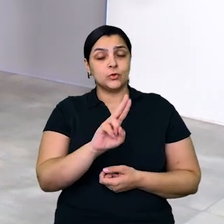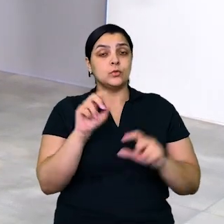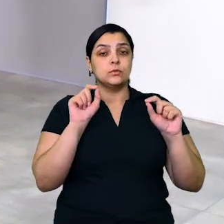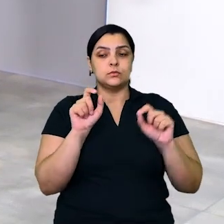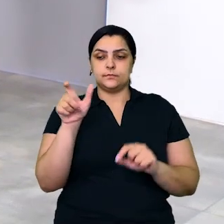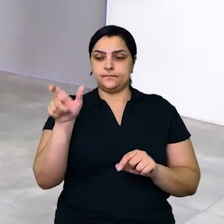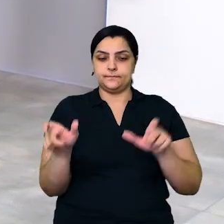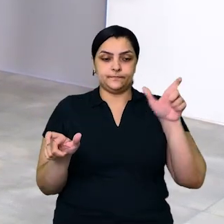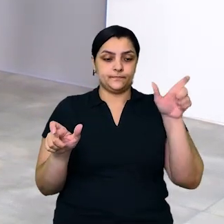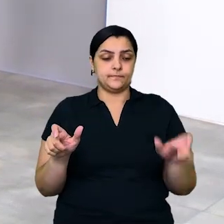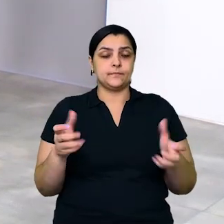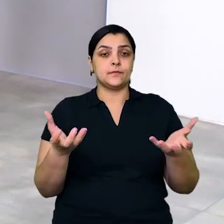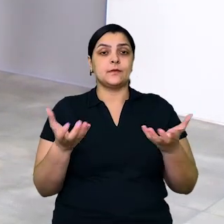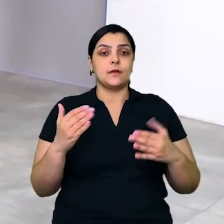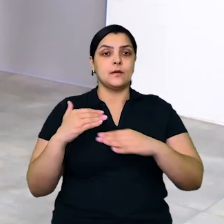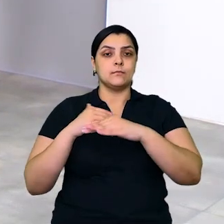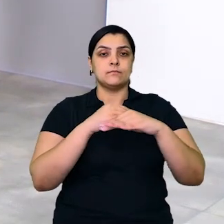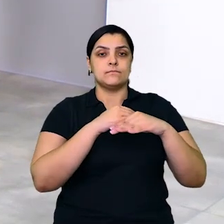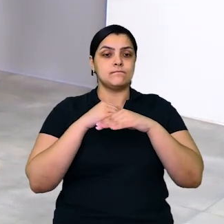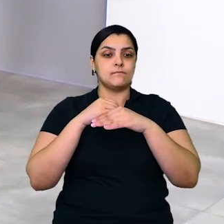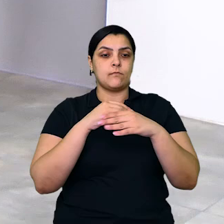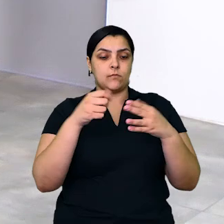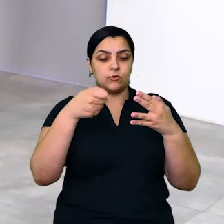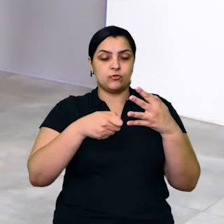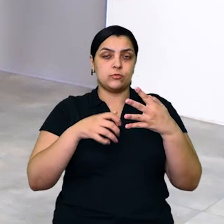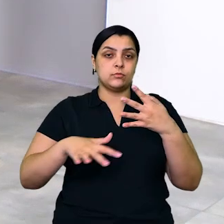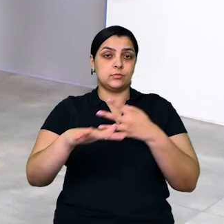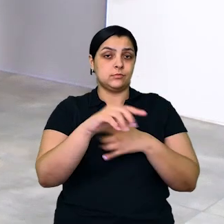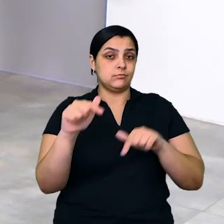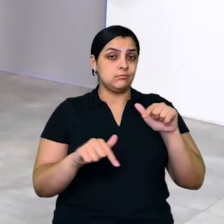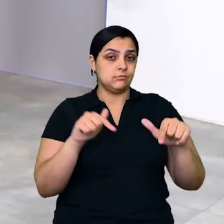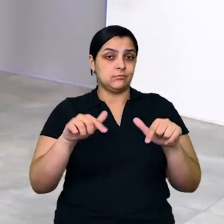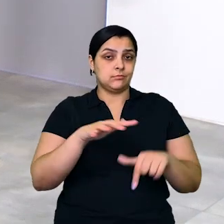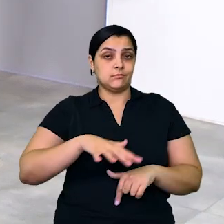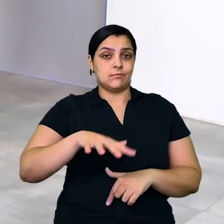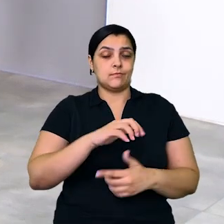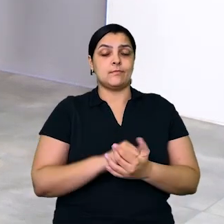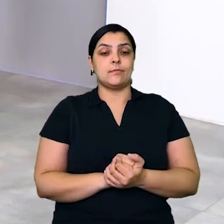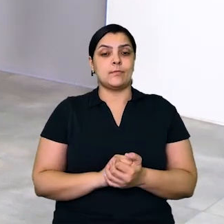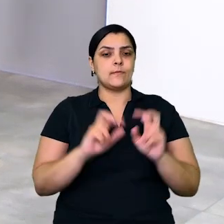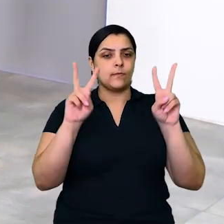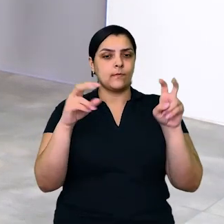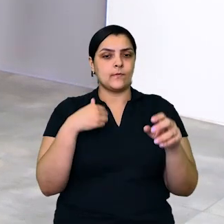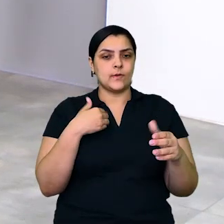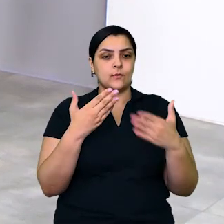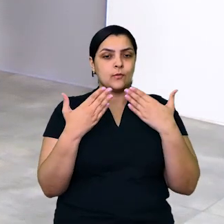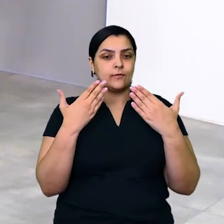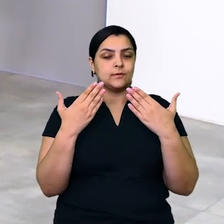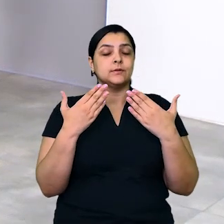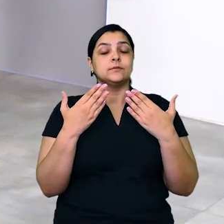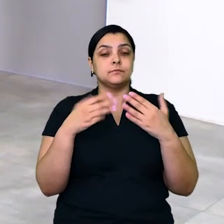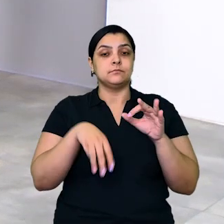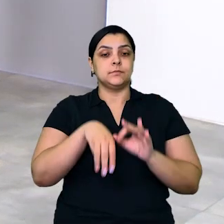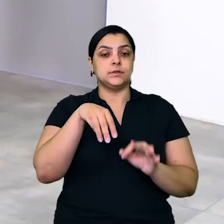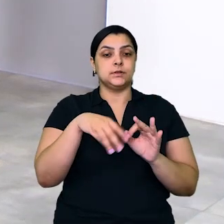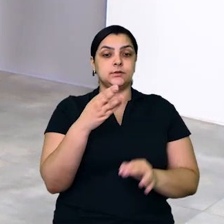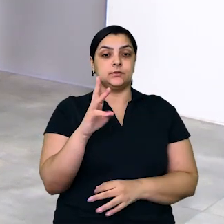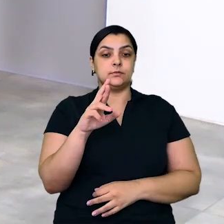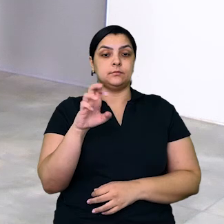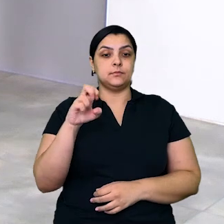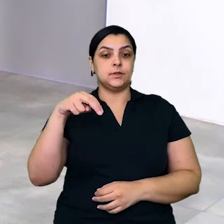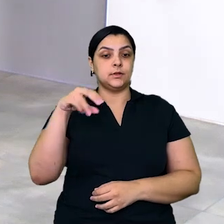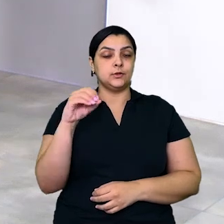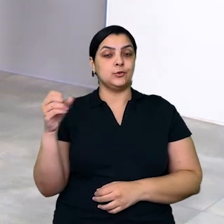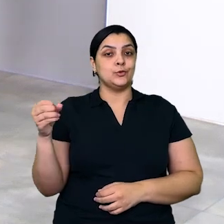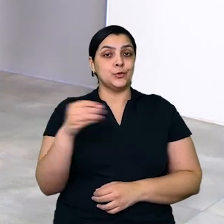pelas partes visando a uniformização da jurisprudência trabalhista. E foi sobre esse assunto, Luana, que eu conversei com o ministro do TST, Breno